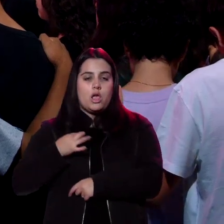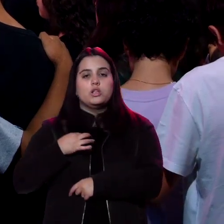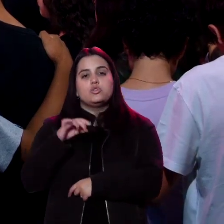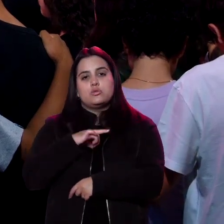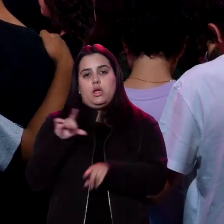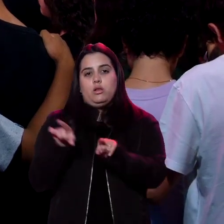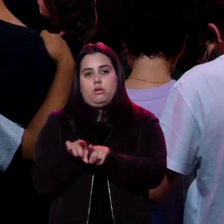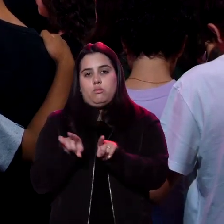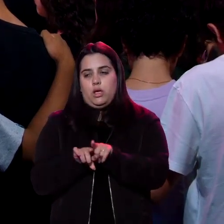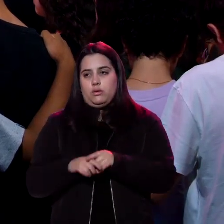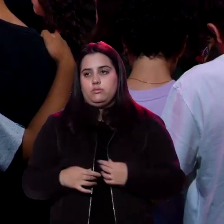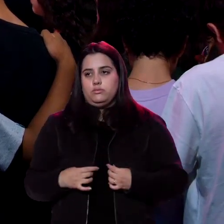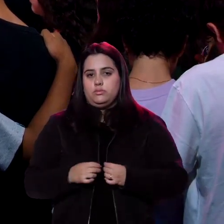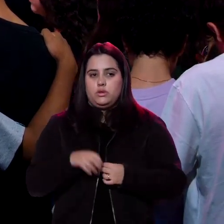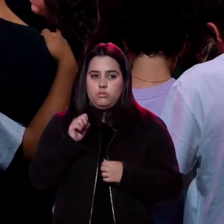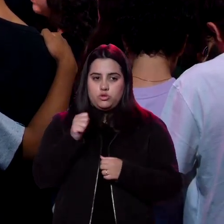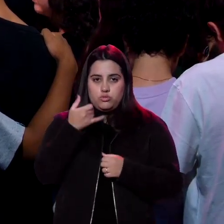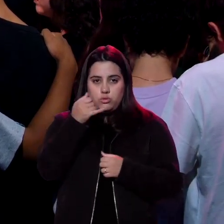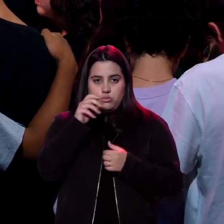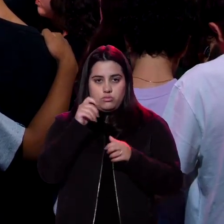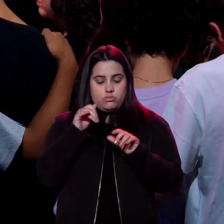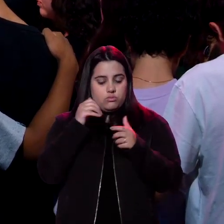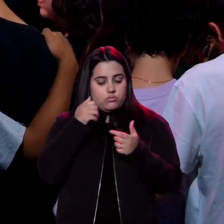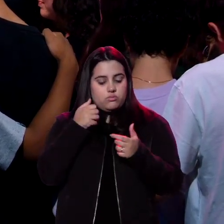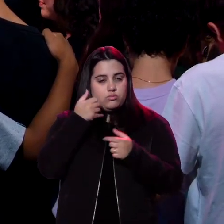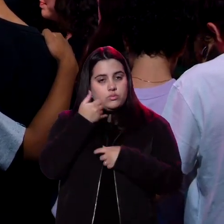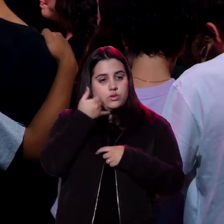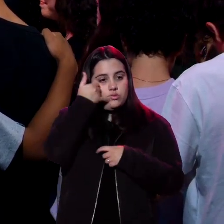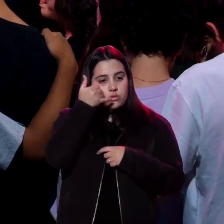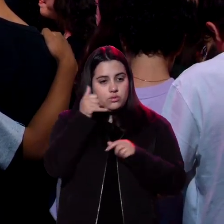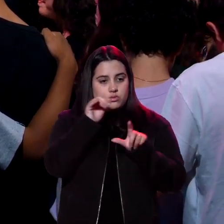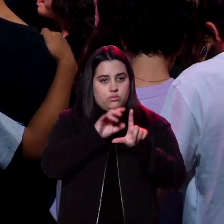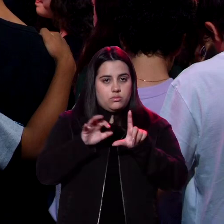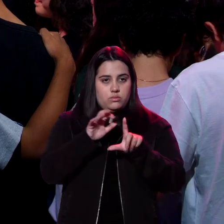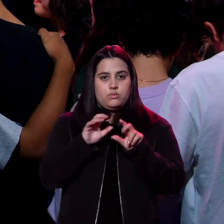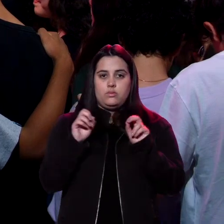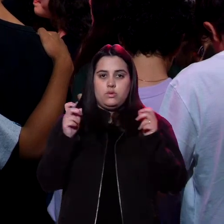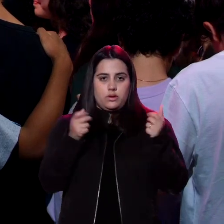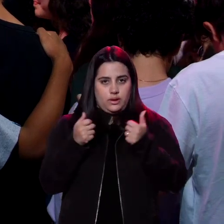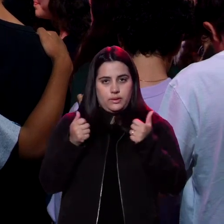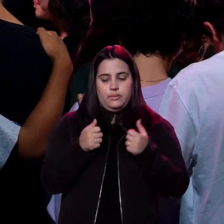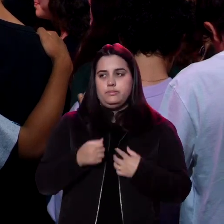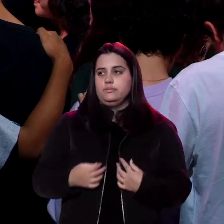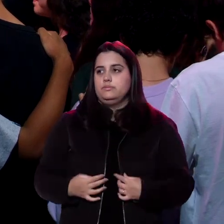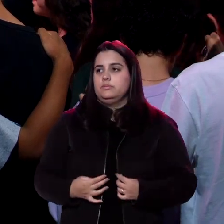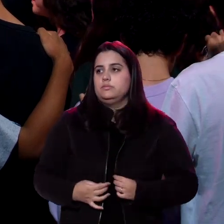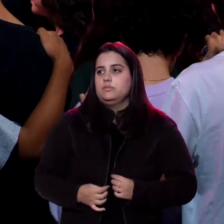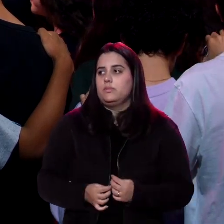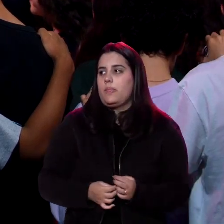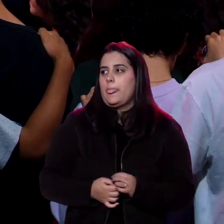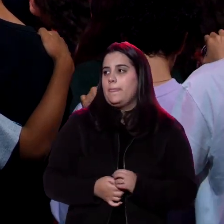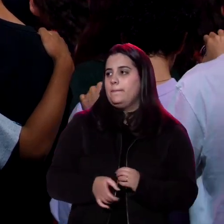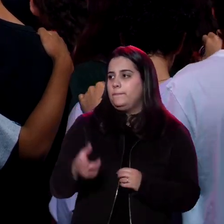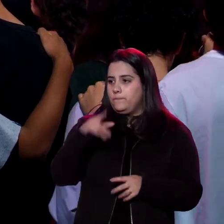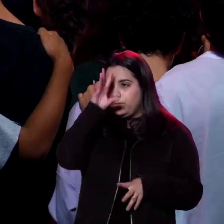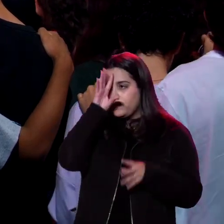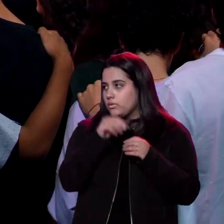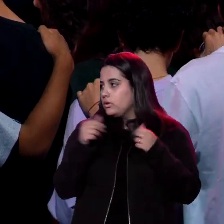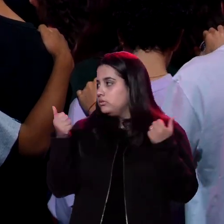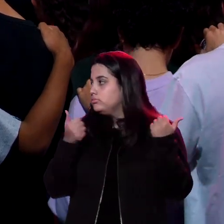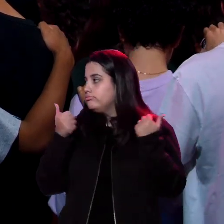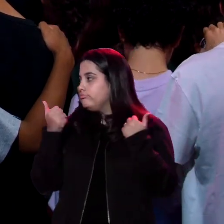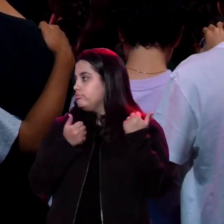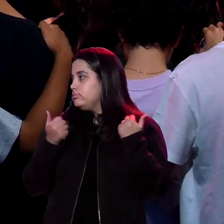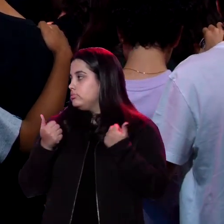no celular deles, você aponta teu celular. Se tiver lá no seu lugar, você aponta lá no seu lugar depois, tá bom? Vocês entenderam? Faz um joinha aí.